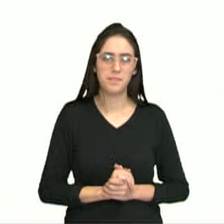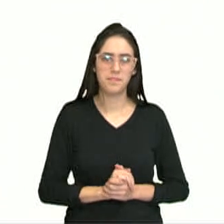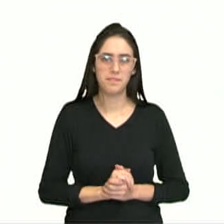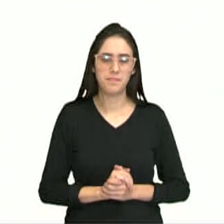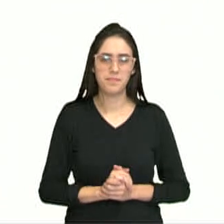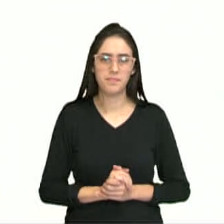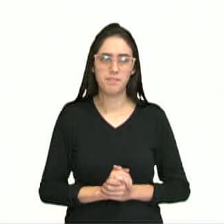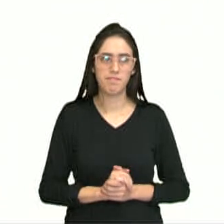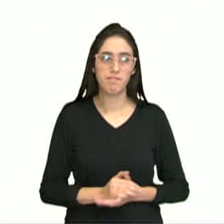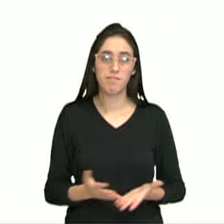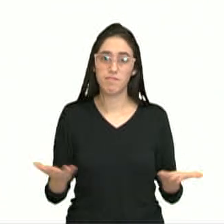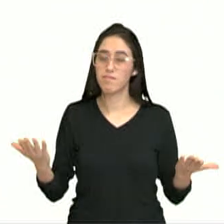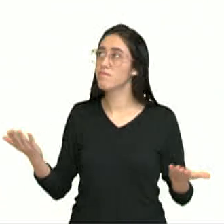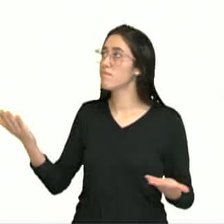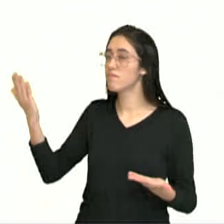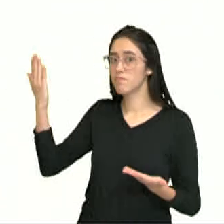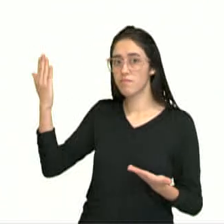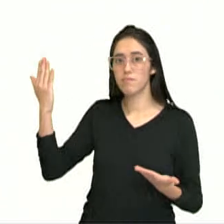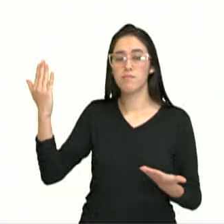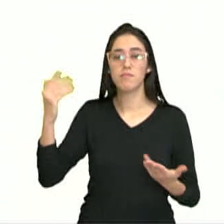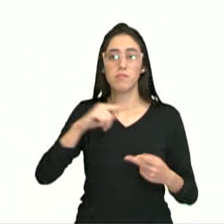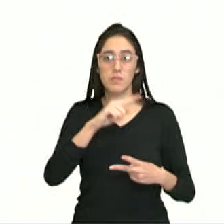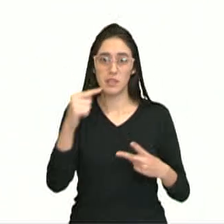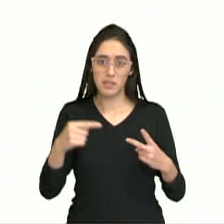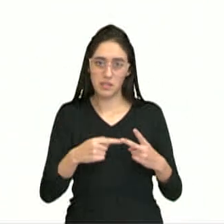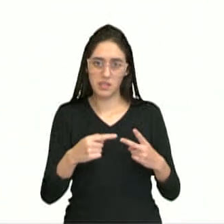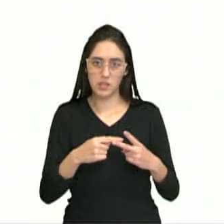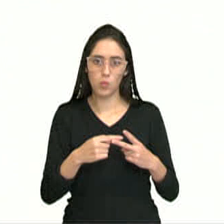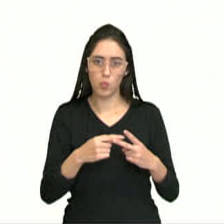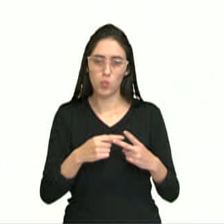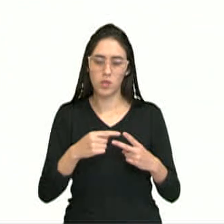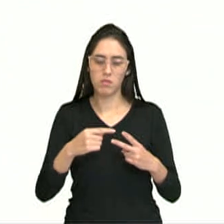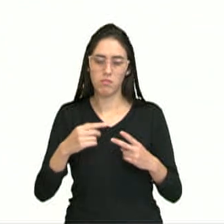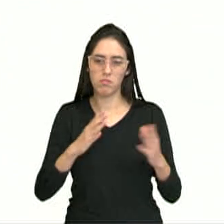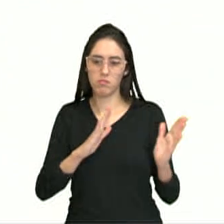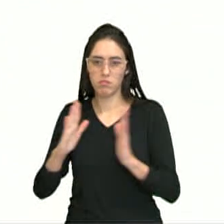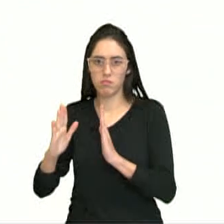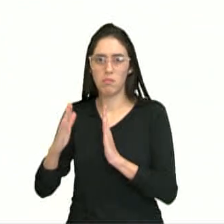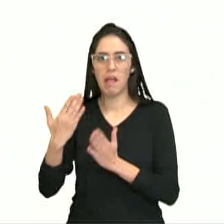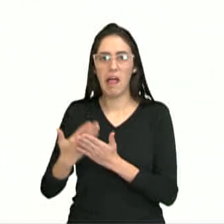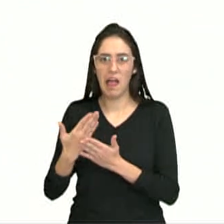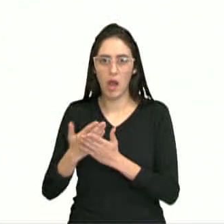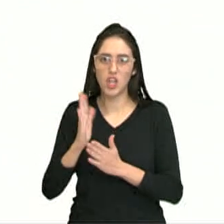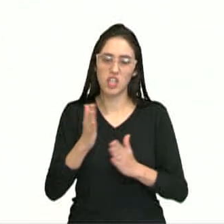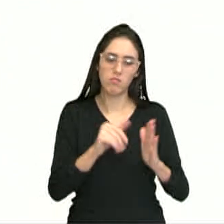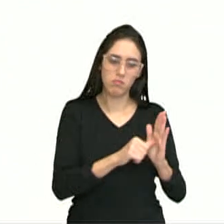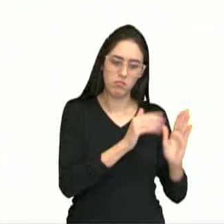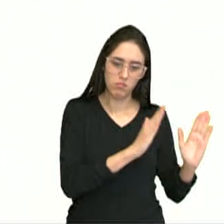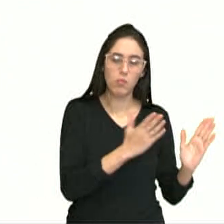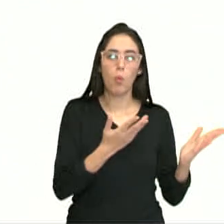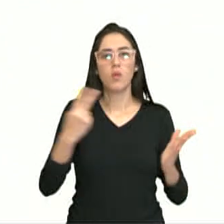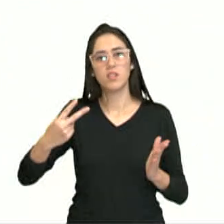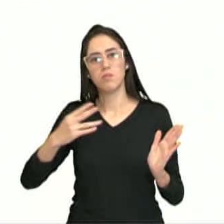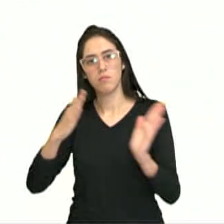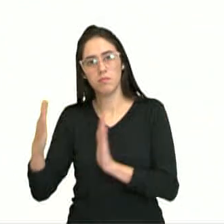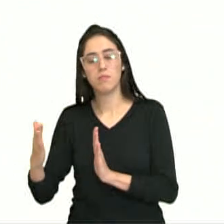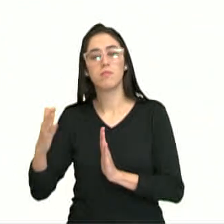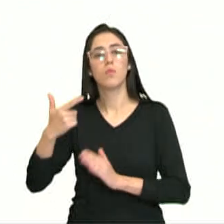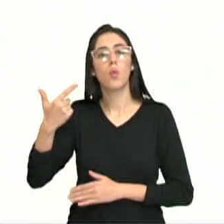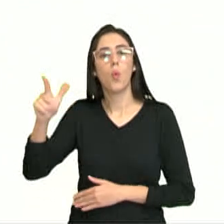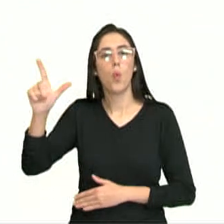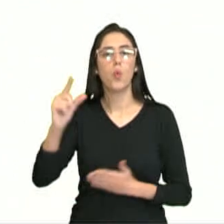Bom, aqui nós vamos para a segunda parte da aula, então vamos trabalhar um outro autor que também é da metade do século